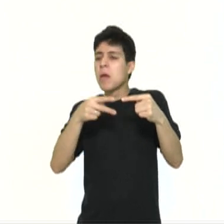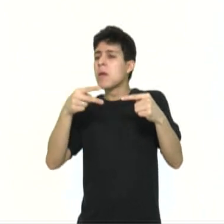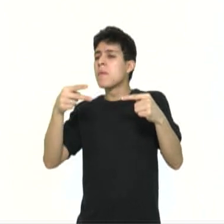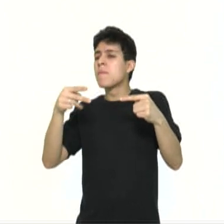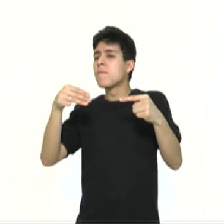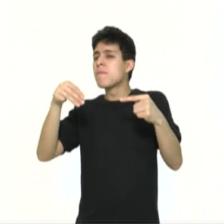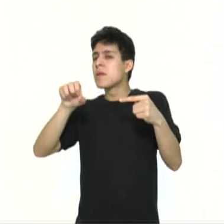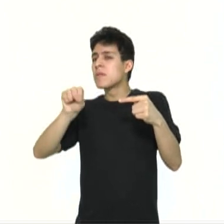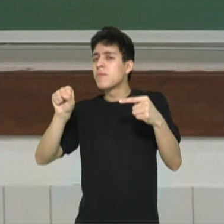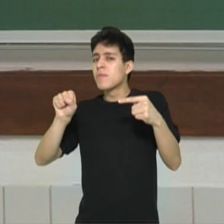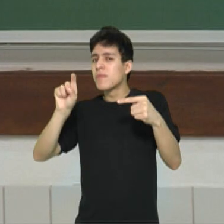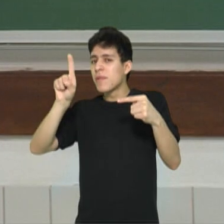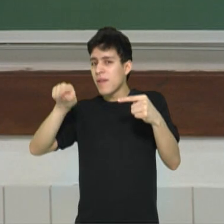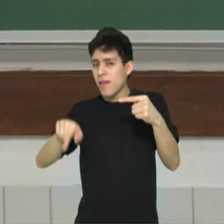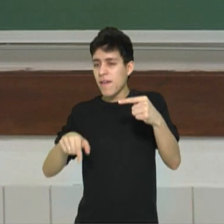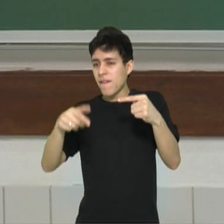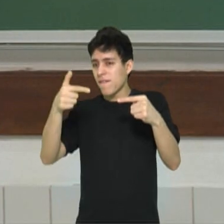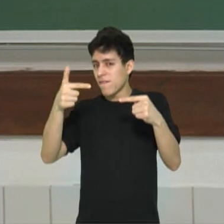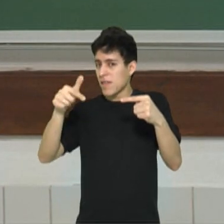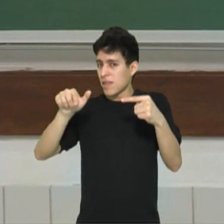segundo,